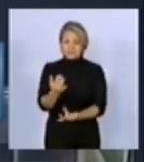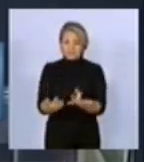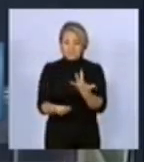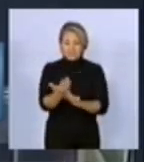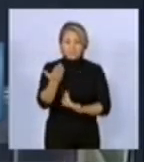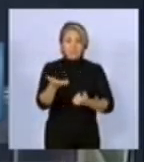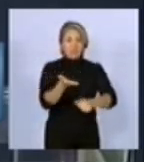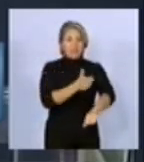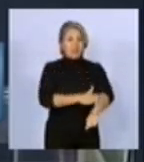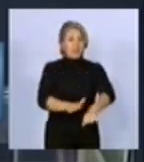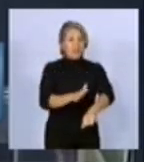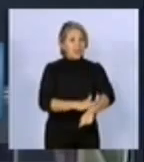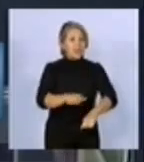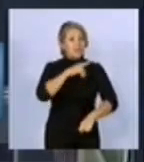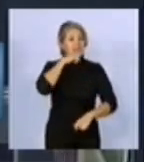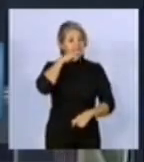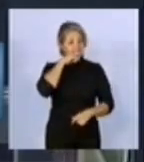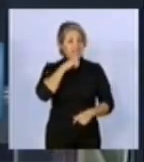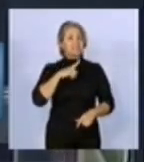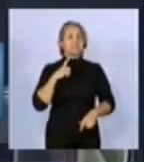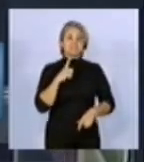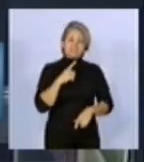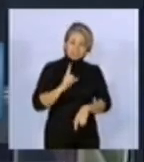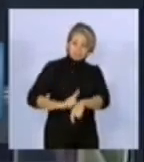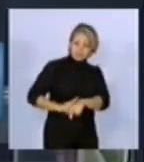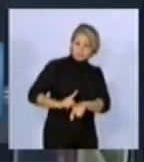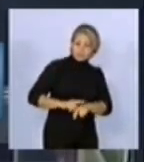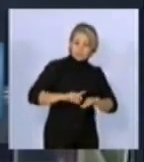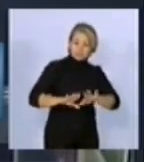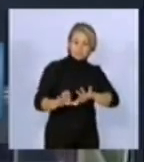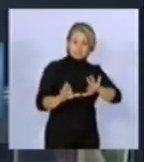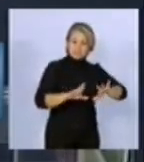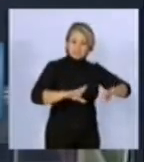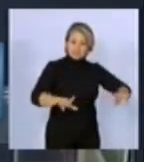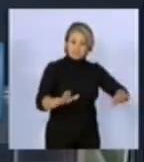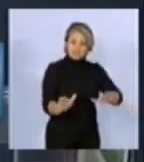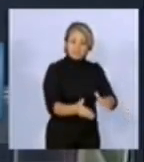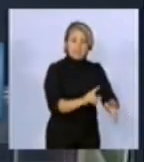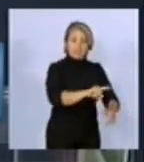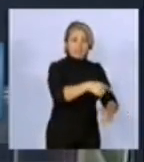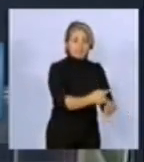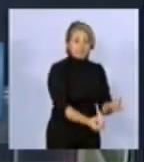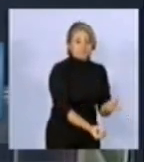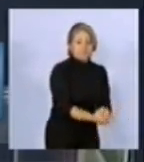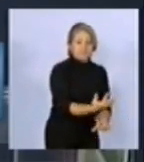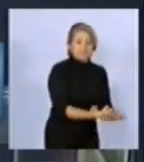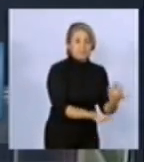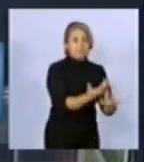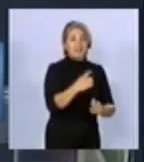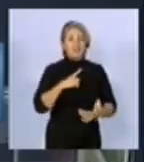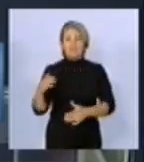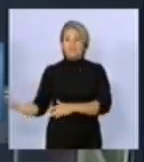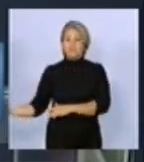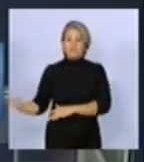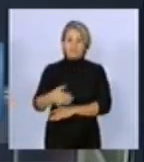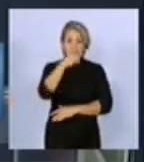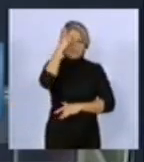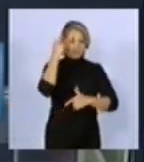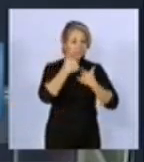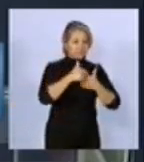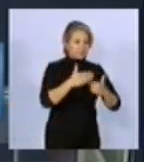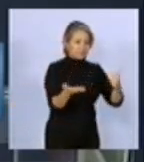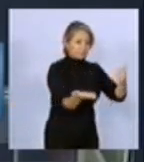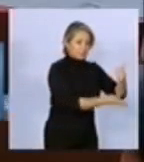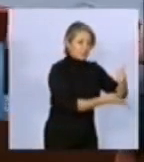ok então nós temos aí um tempo que se desprende após a queima da da cana e aí entra o trabalhador para fazer o seu corte manual